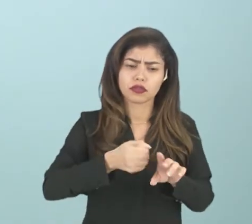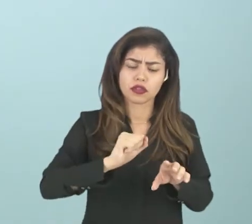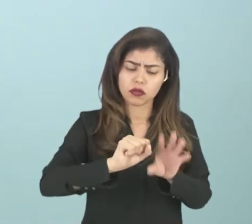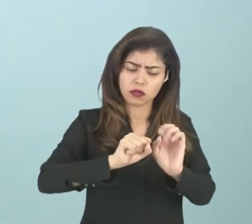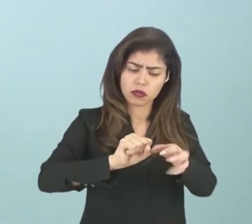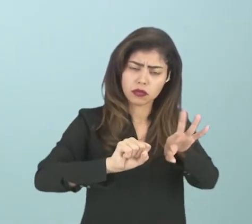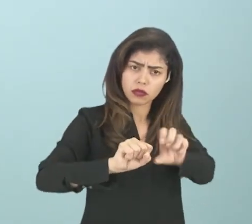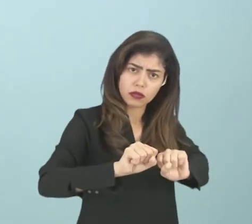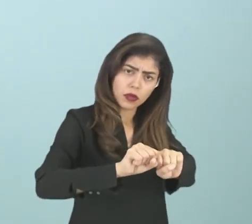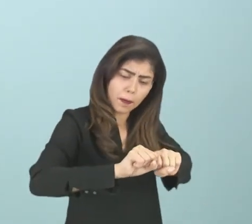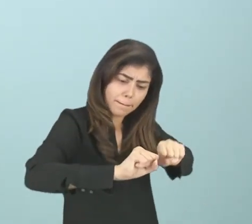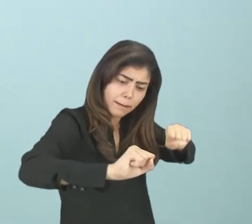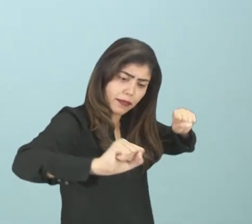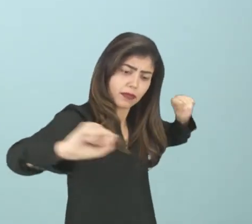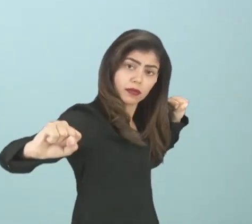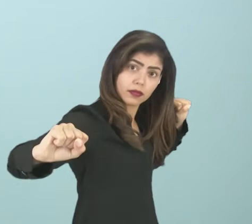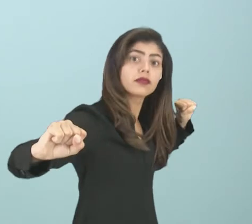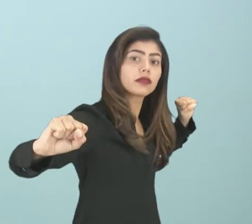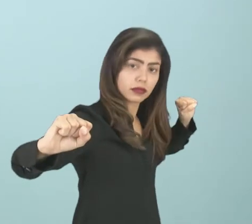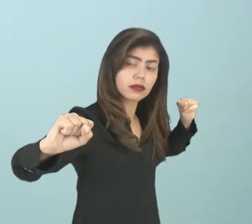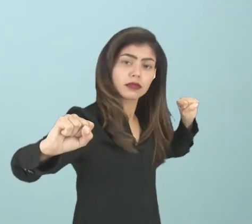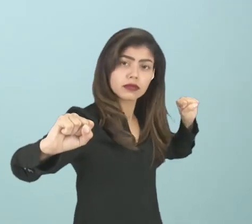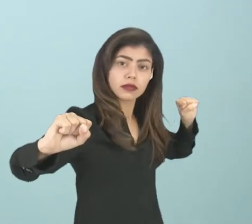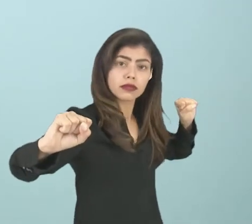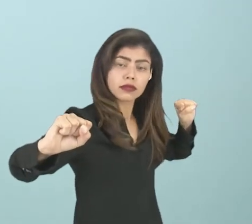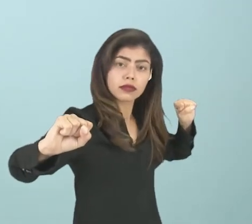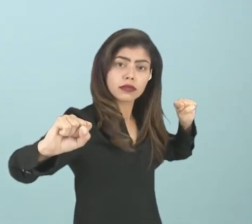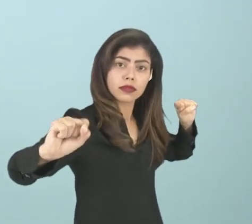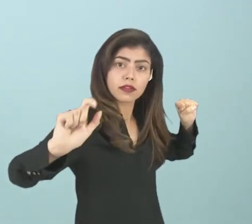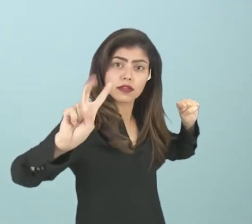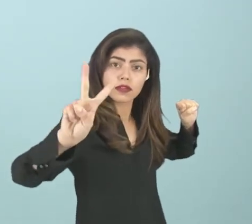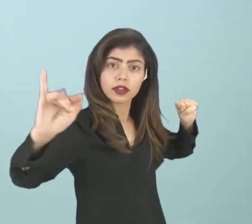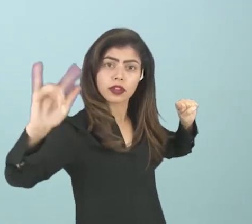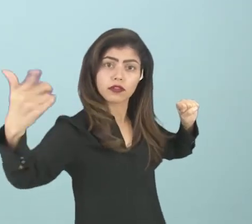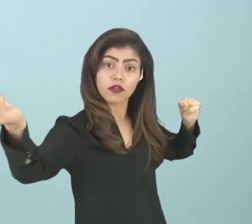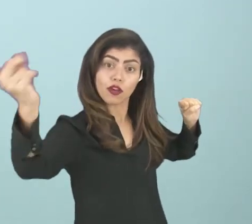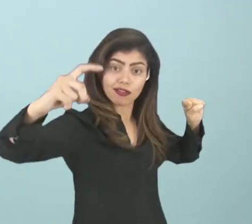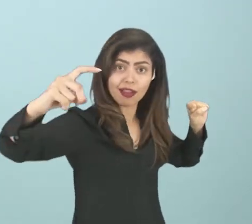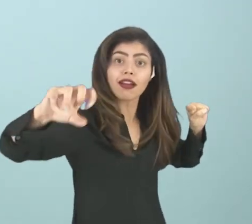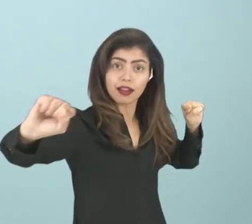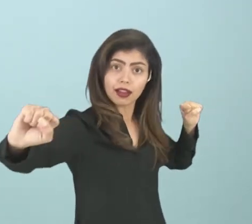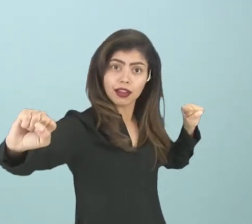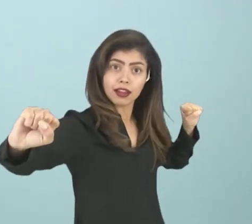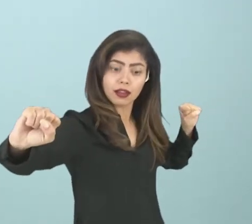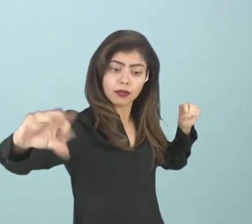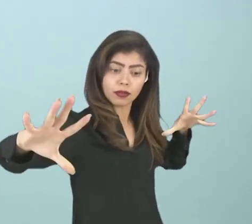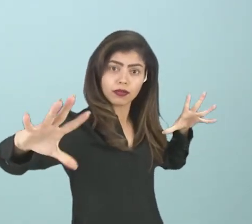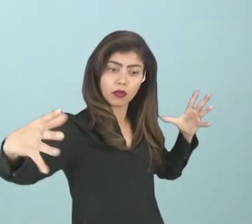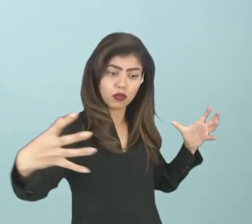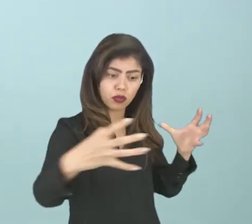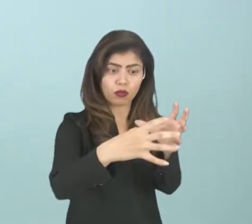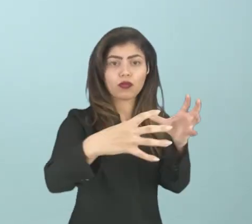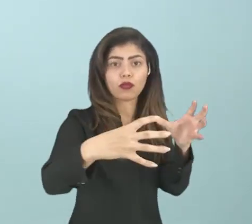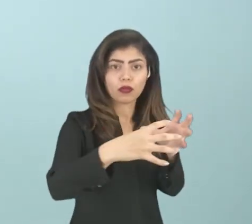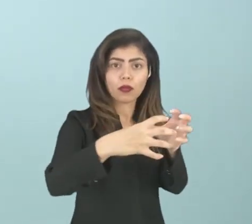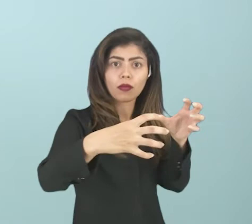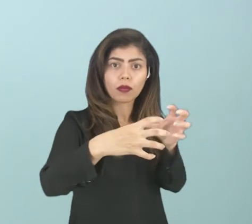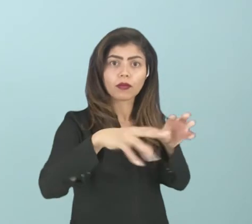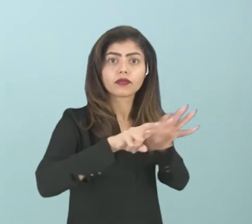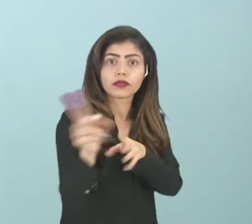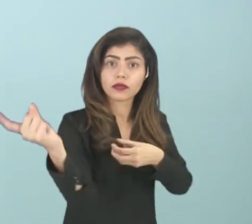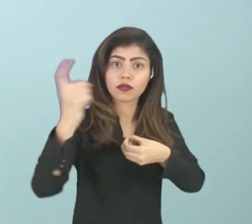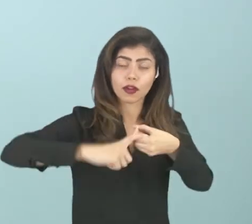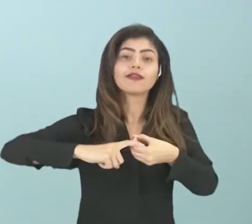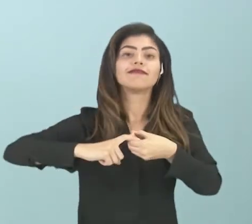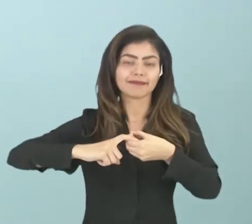estiquei. Quando eu soltar essa molinha, quem vai estar agindo em função dela voltar para a posição inicial é a força elástica. Então, quando ela